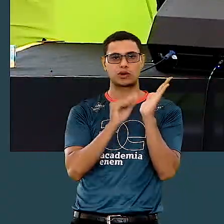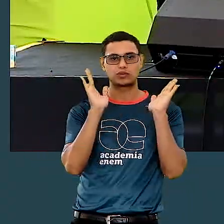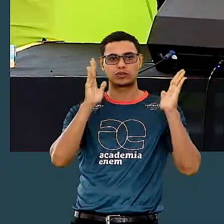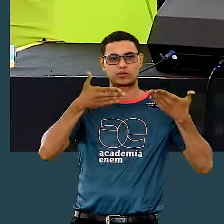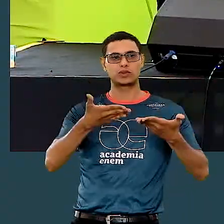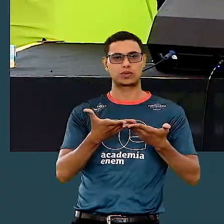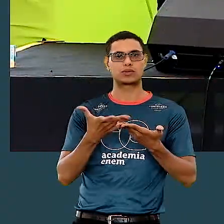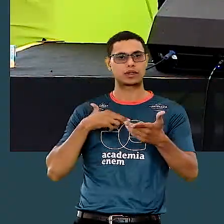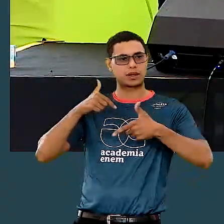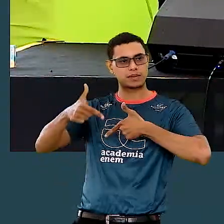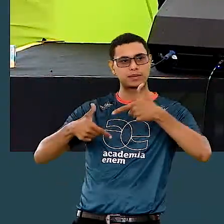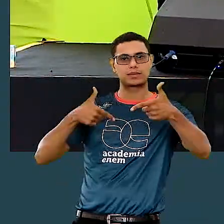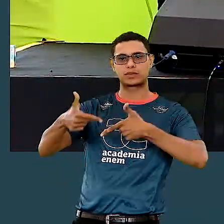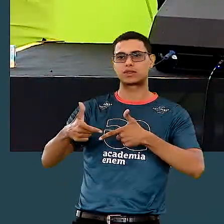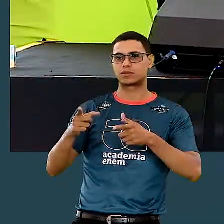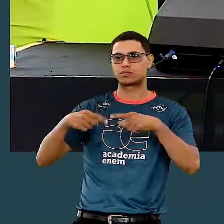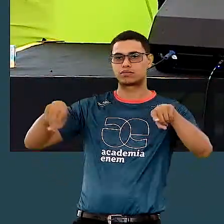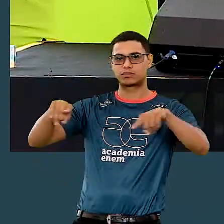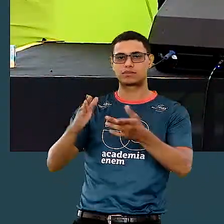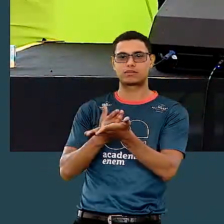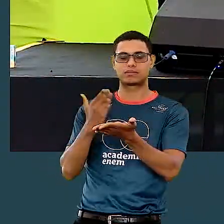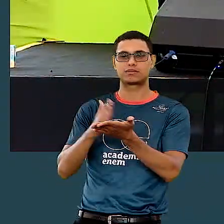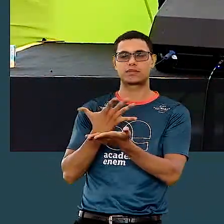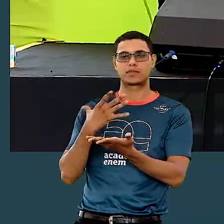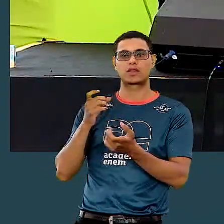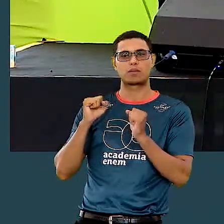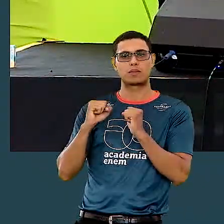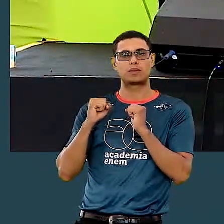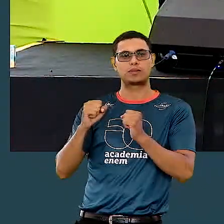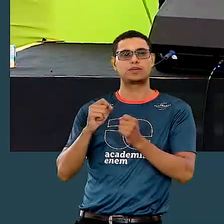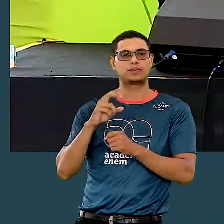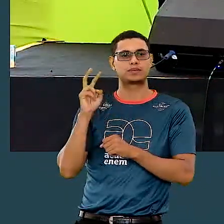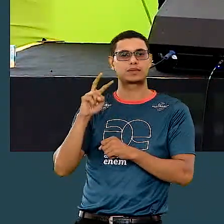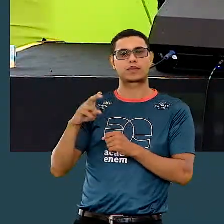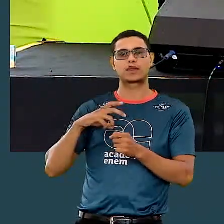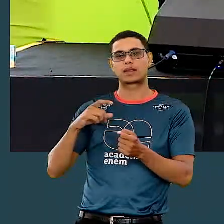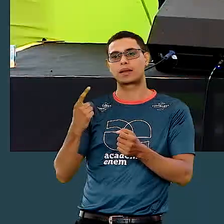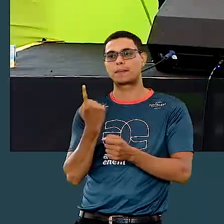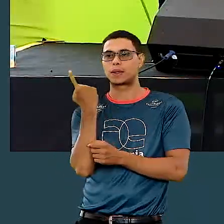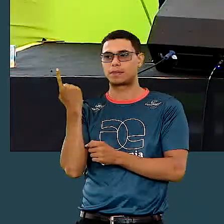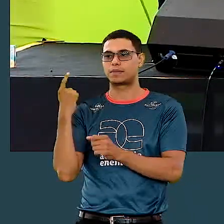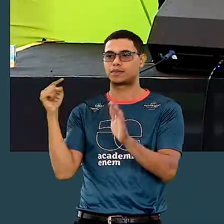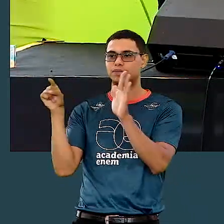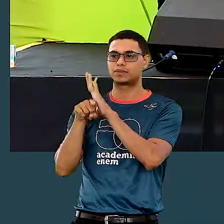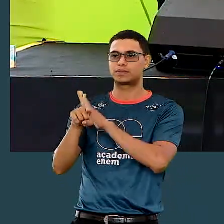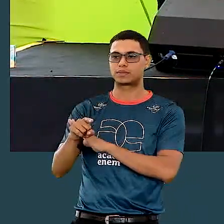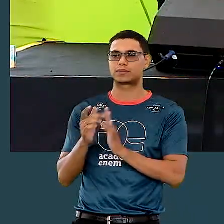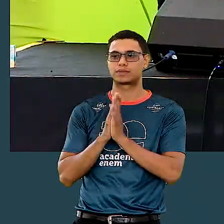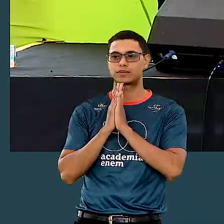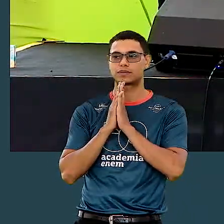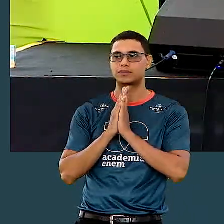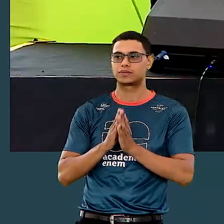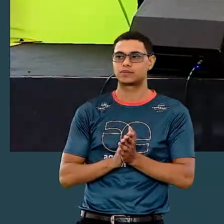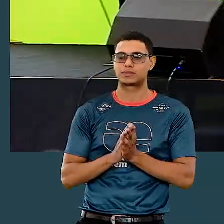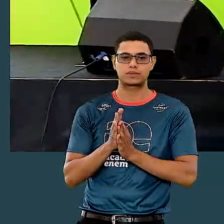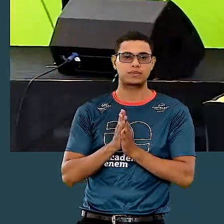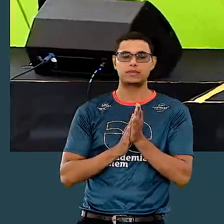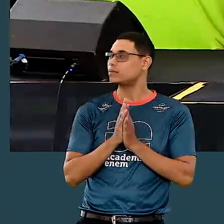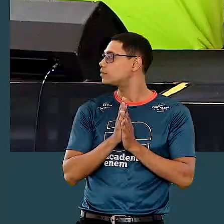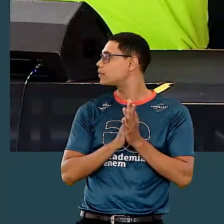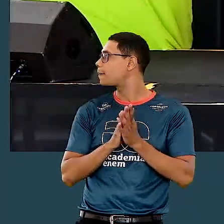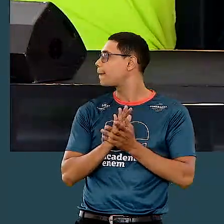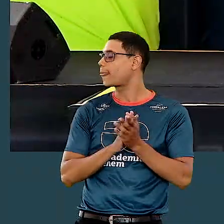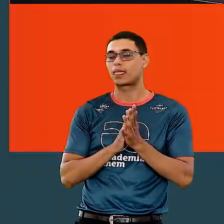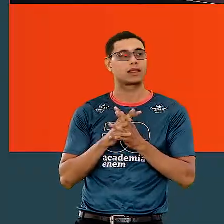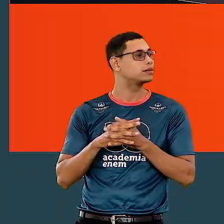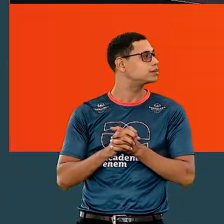aqui, bora trabalhar. Bora lá, pega aí o seu material, já coloque aí na primeira questão, por favor. Aí, ó. Tá aí, ó.